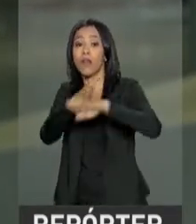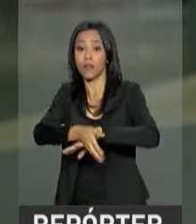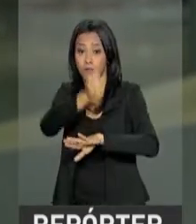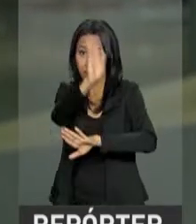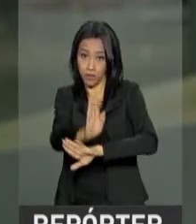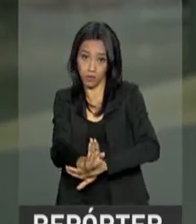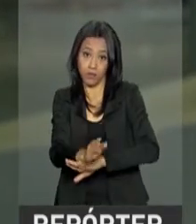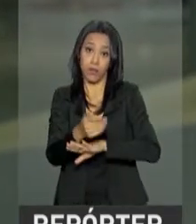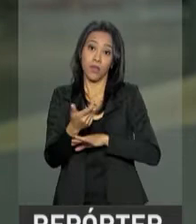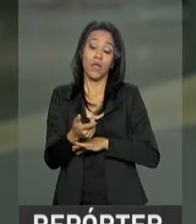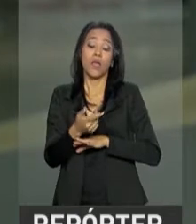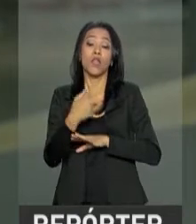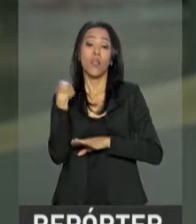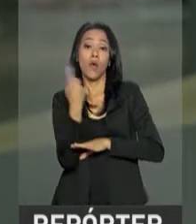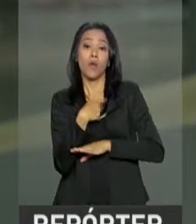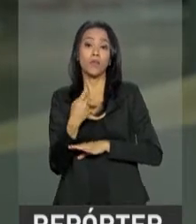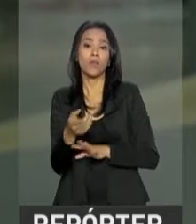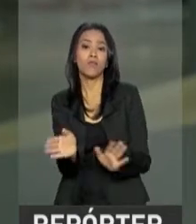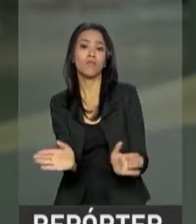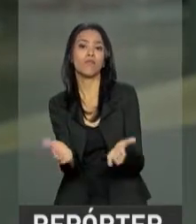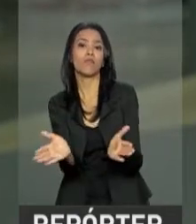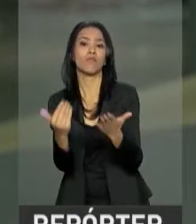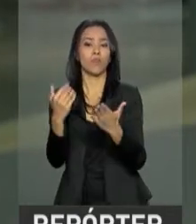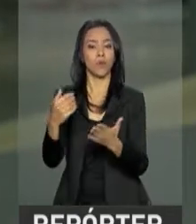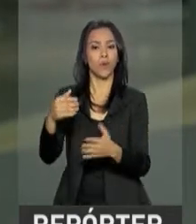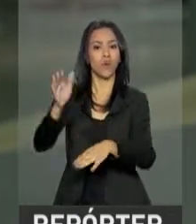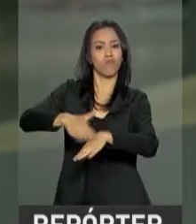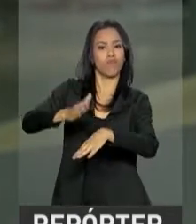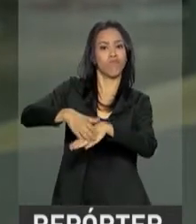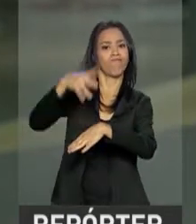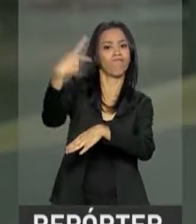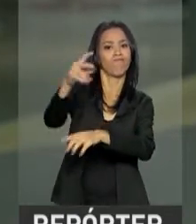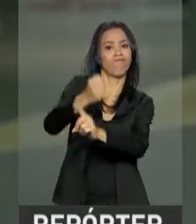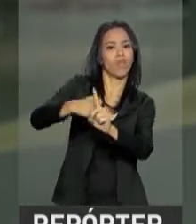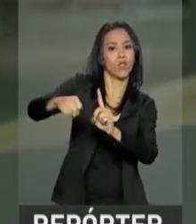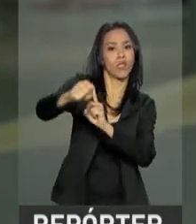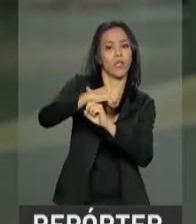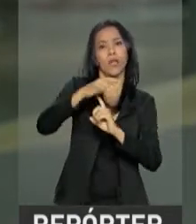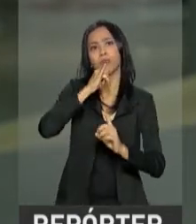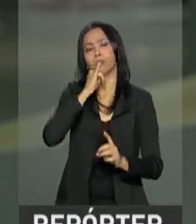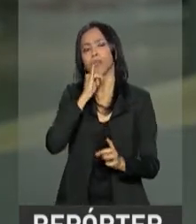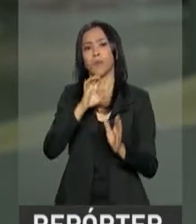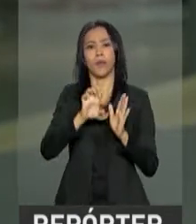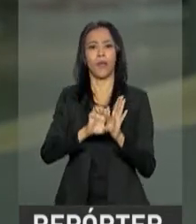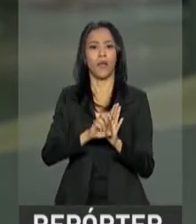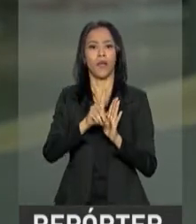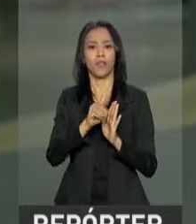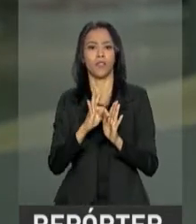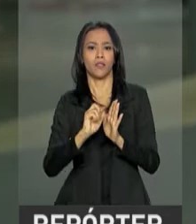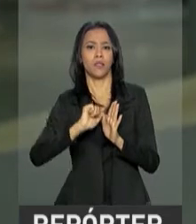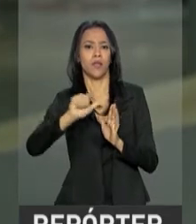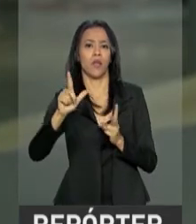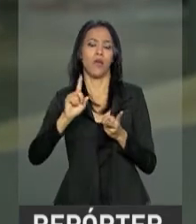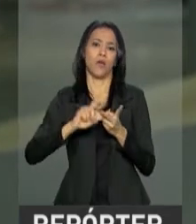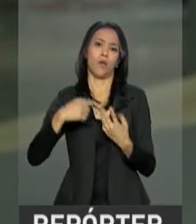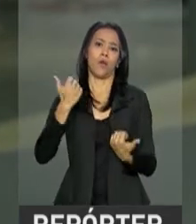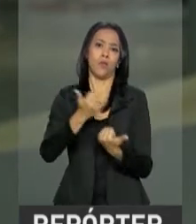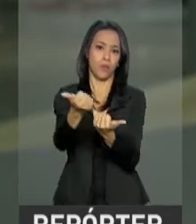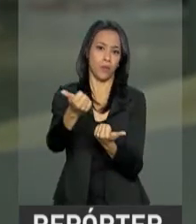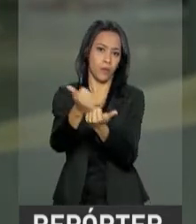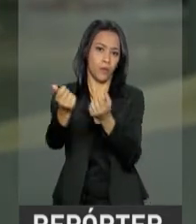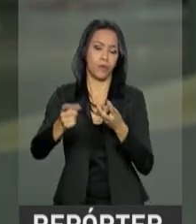é ações da sociedade civil por editais ou por campanhas algumas parcerias que a gente faz diretamente com